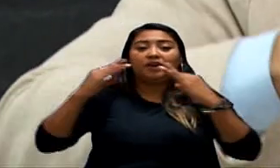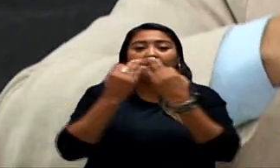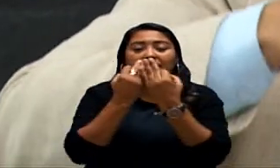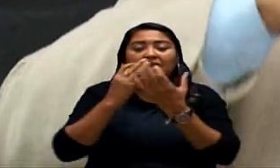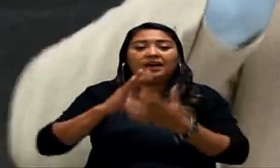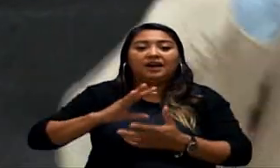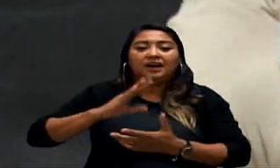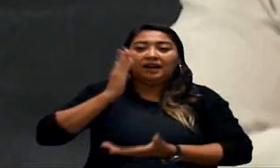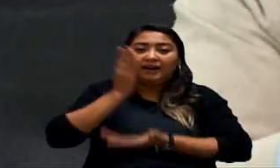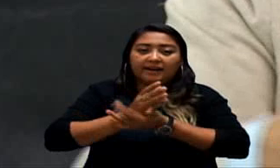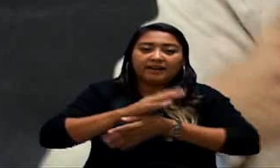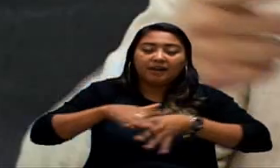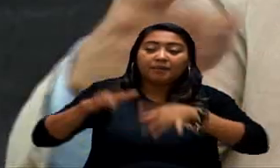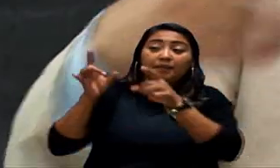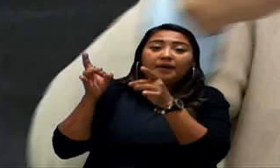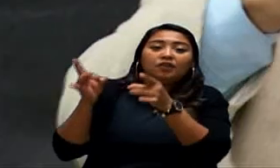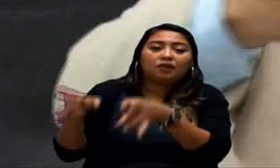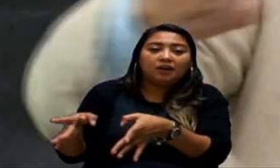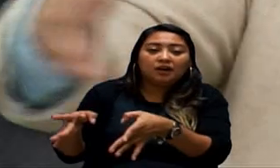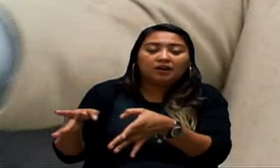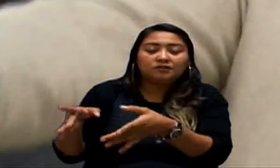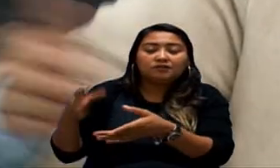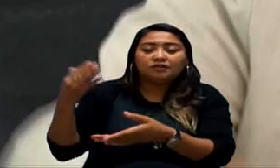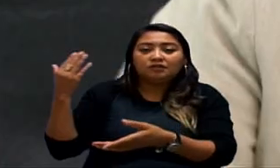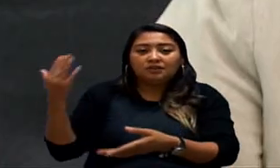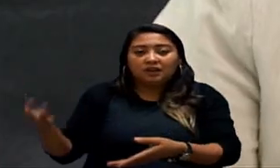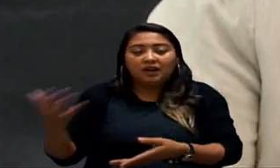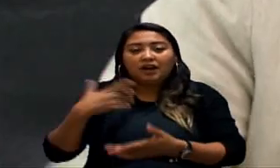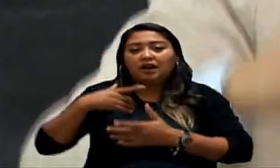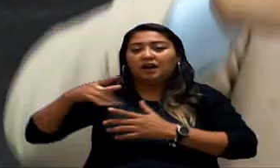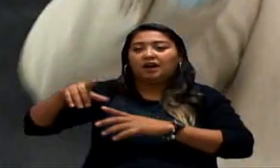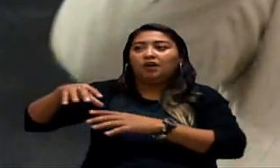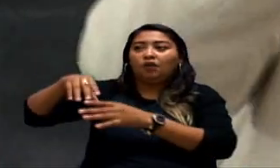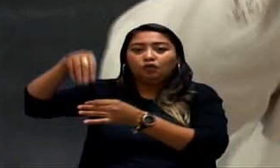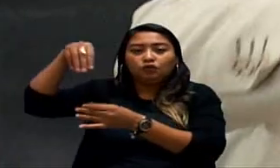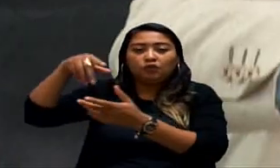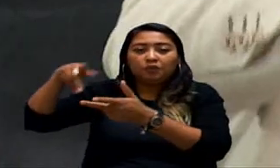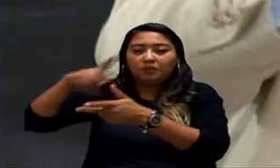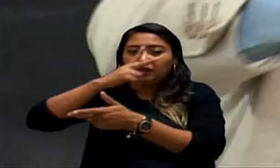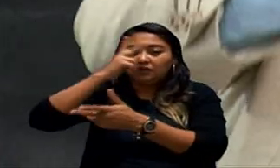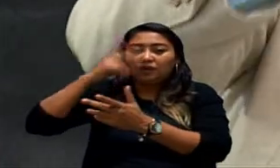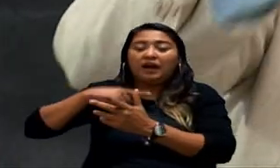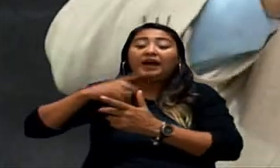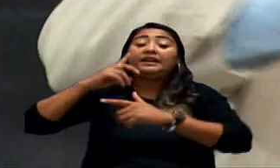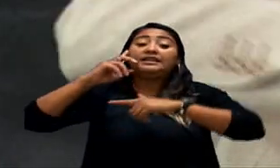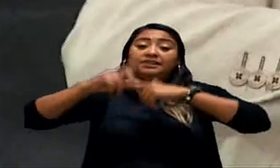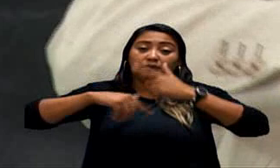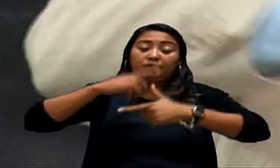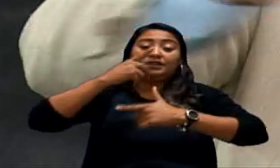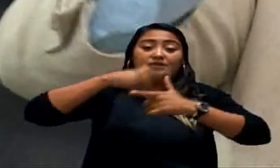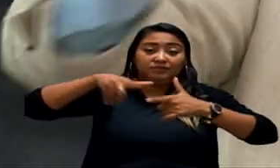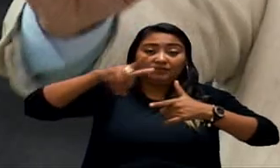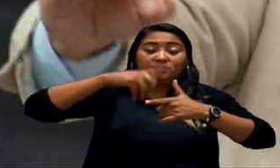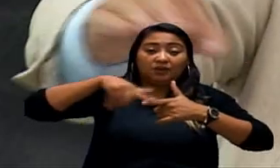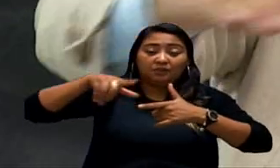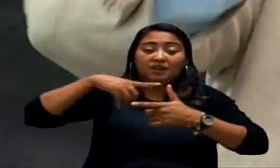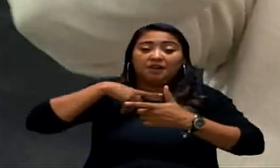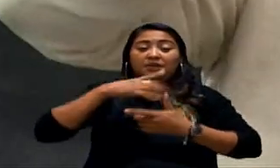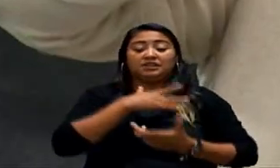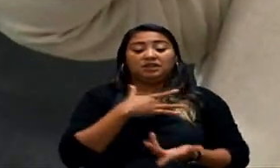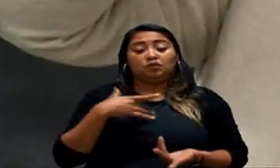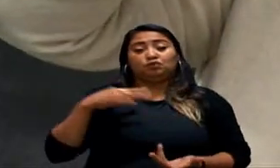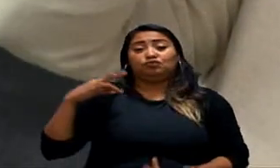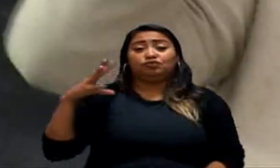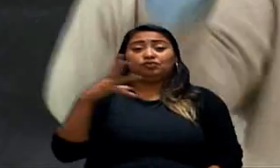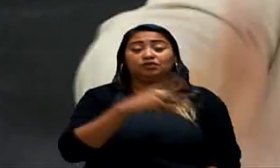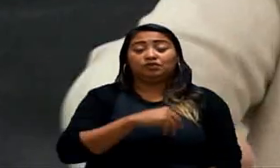acabam abandonando o perpétuo, né, o túmulo, e acaba acarretando problemas de saúde pública de forma geral. Né?